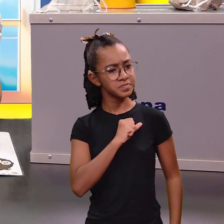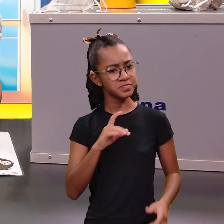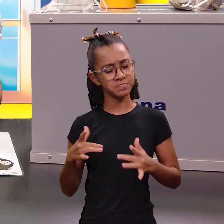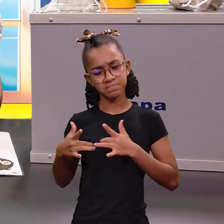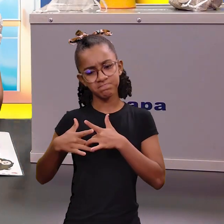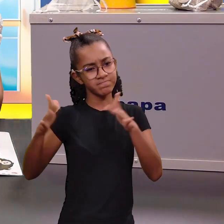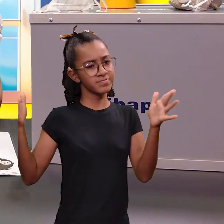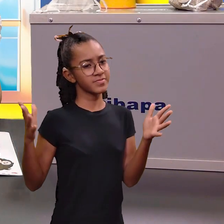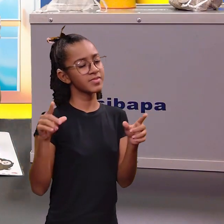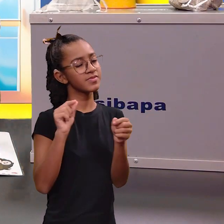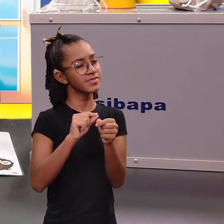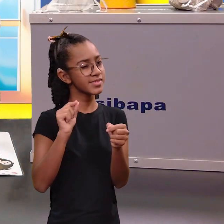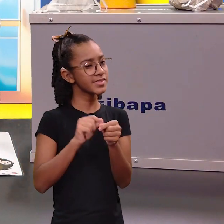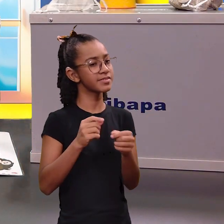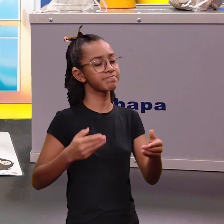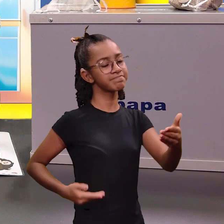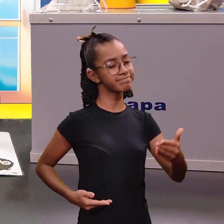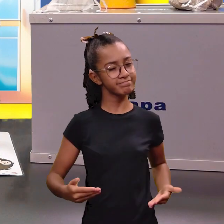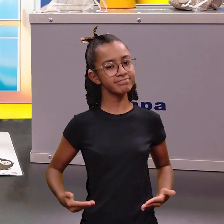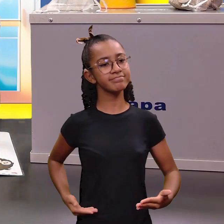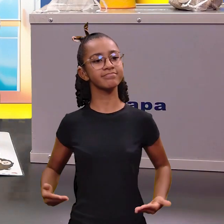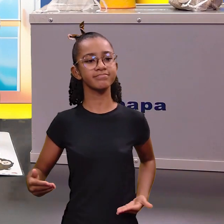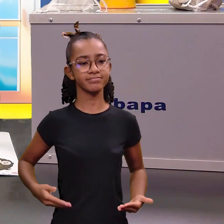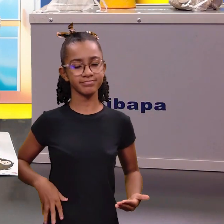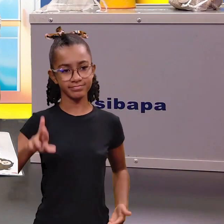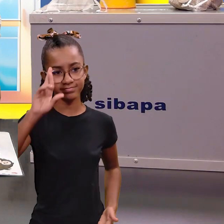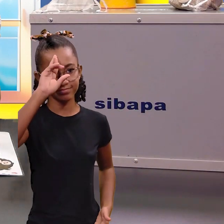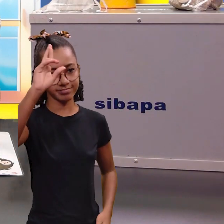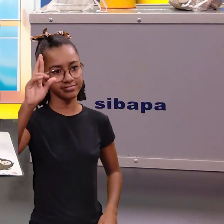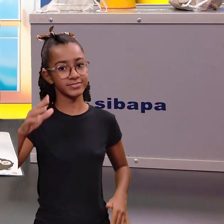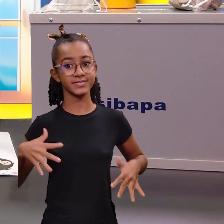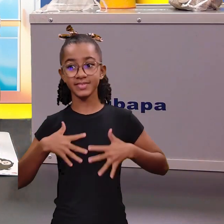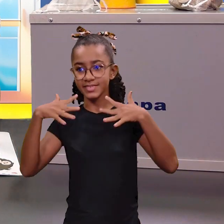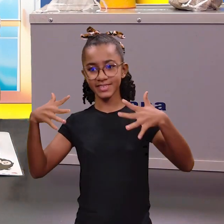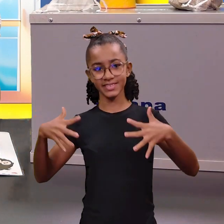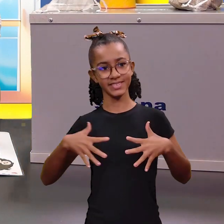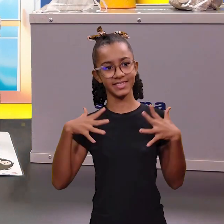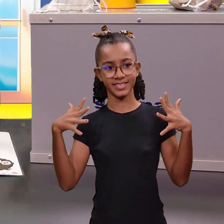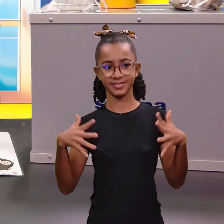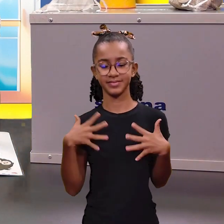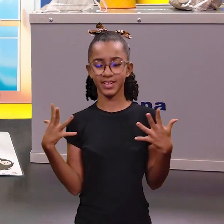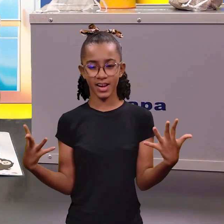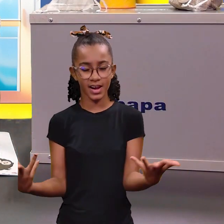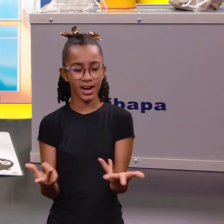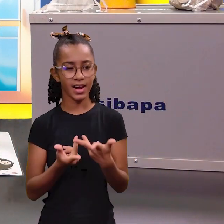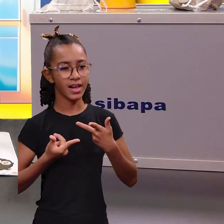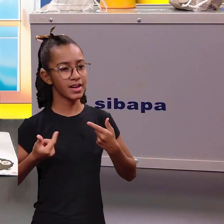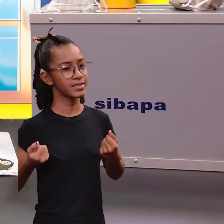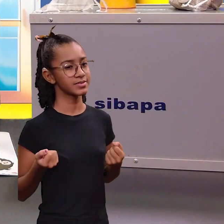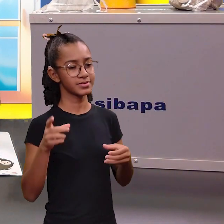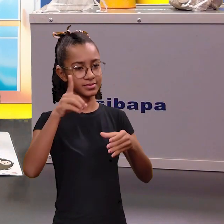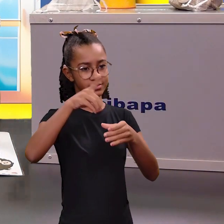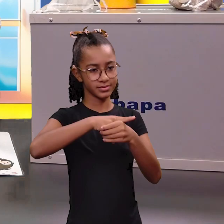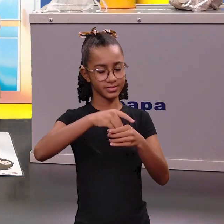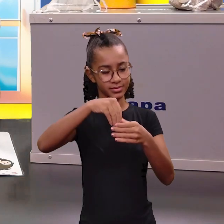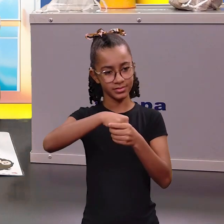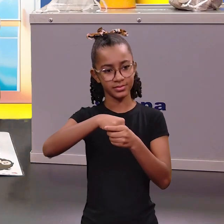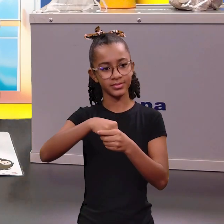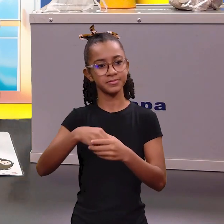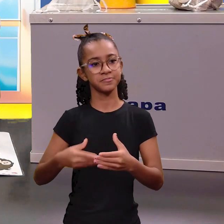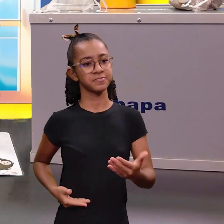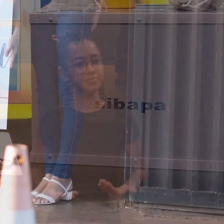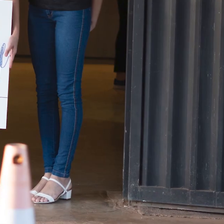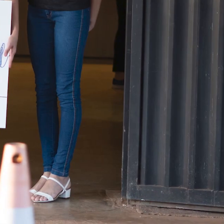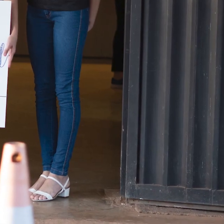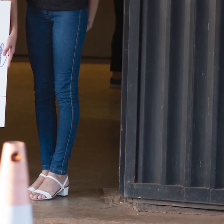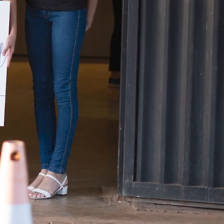generosidade nos fazem servir a Deus com alegria. E é um privilégio ofertar, dizimar e servir na casa